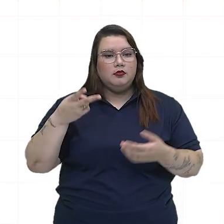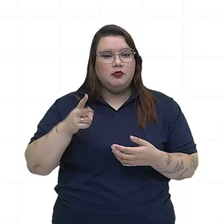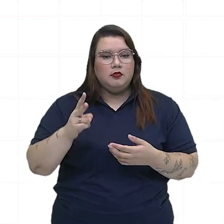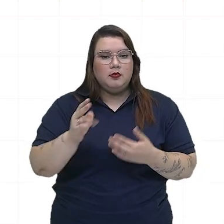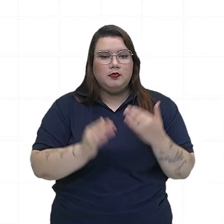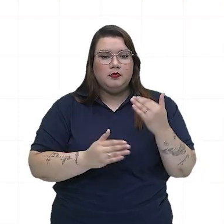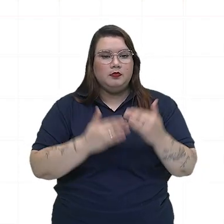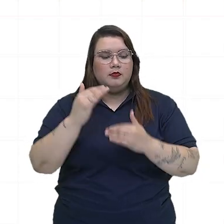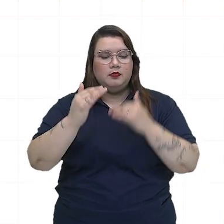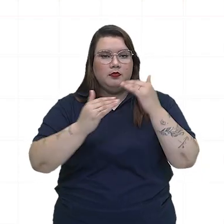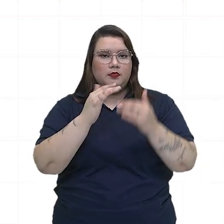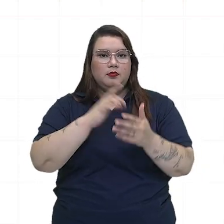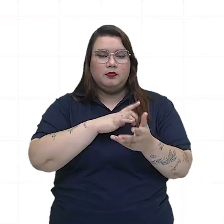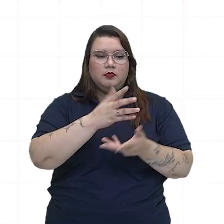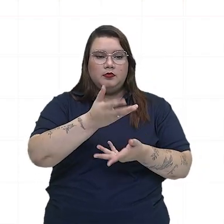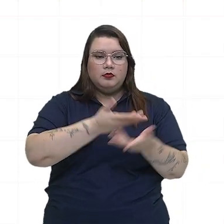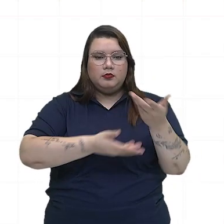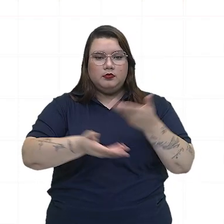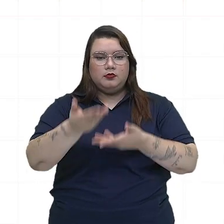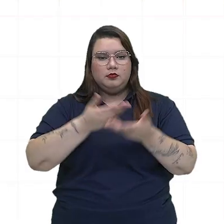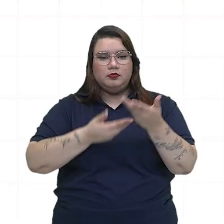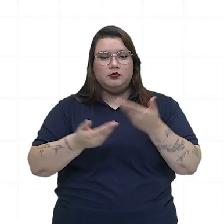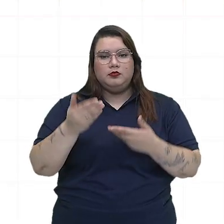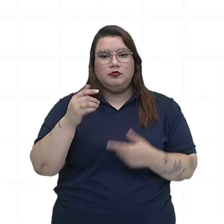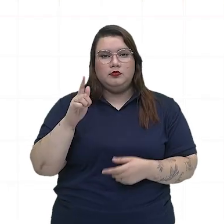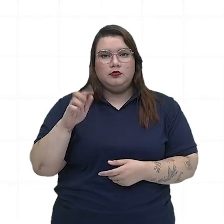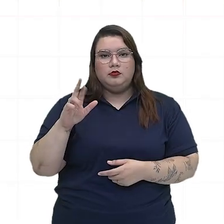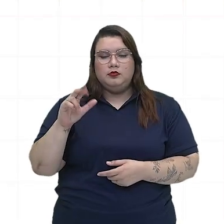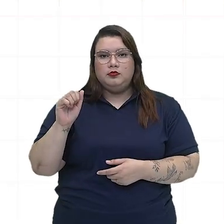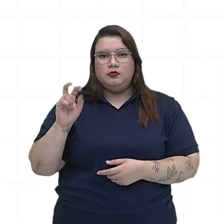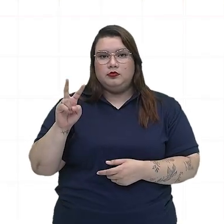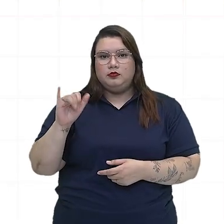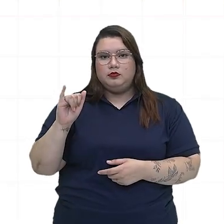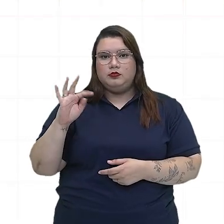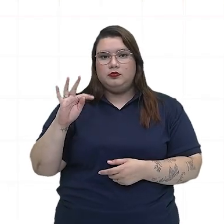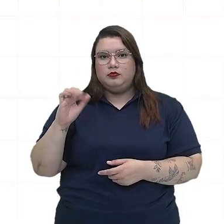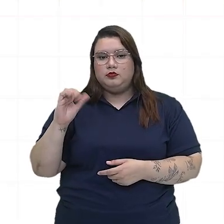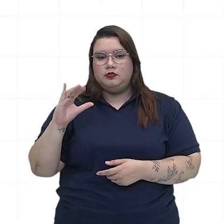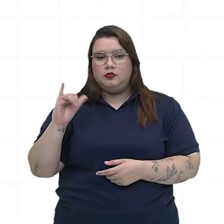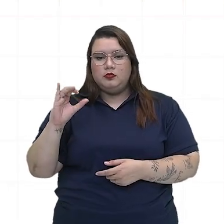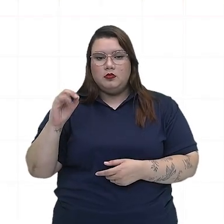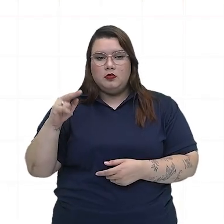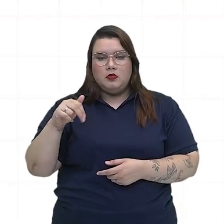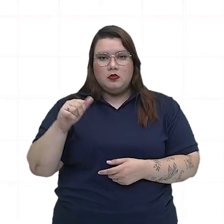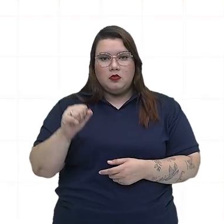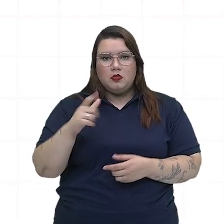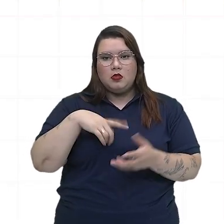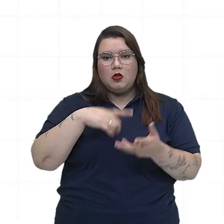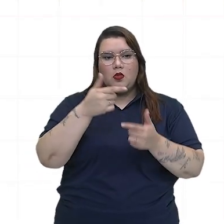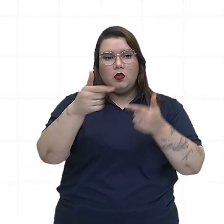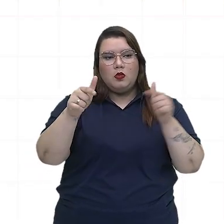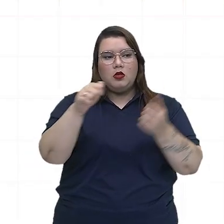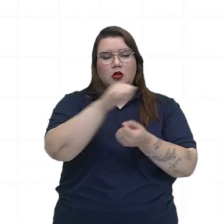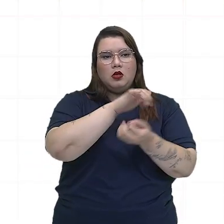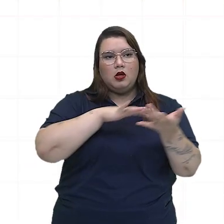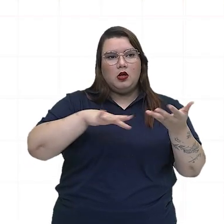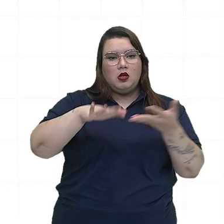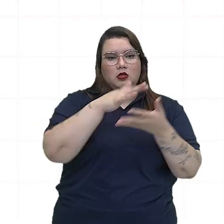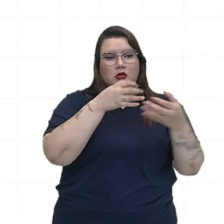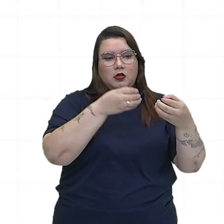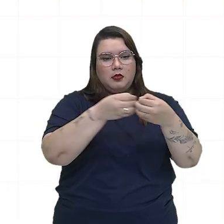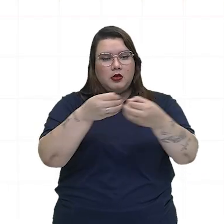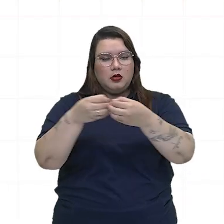continua a evoluir através de interações gravitacionais com galáxias vizinhas, como a